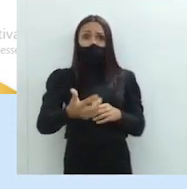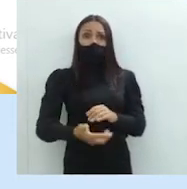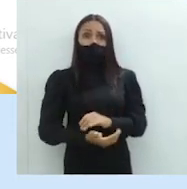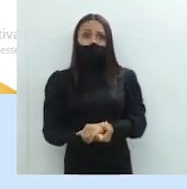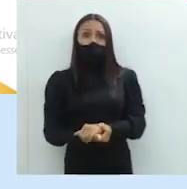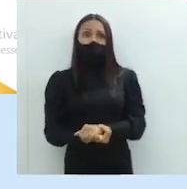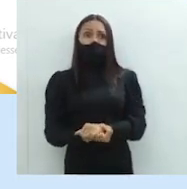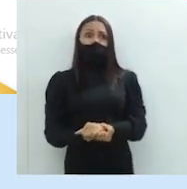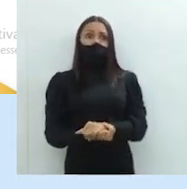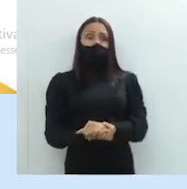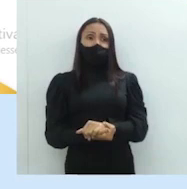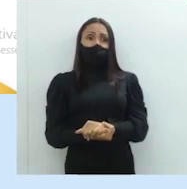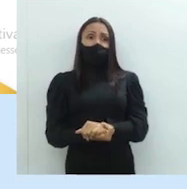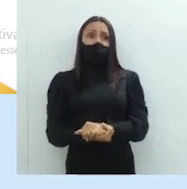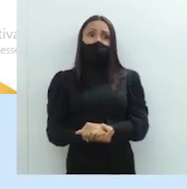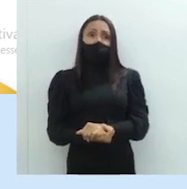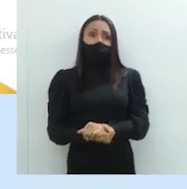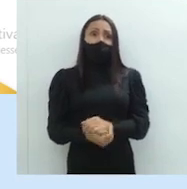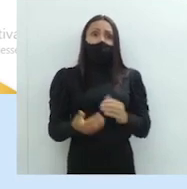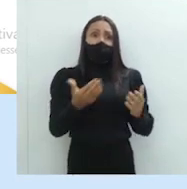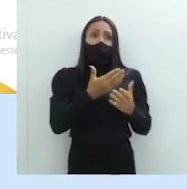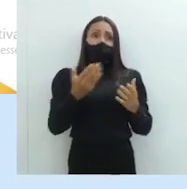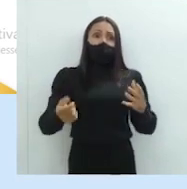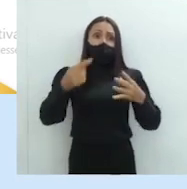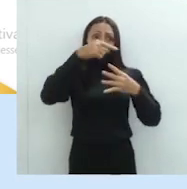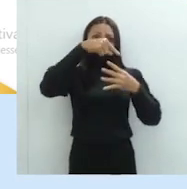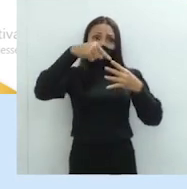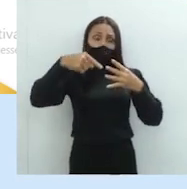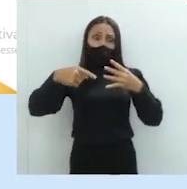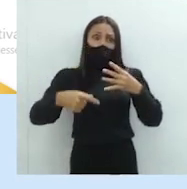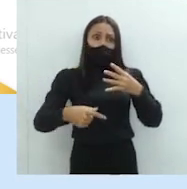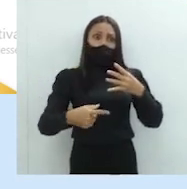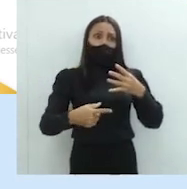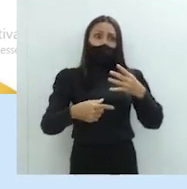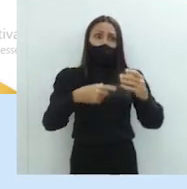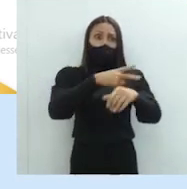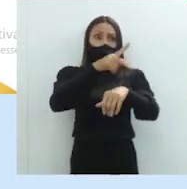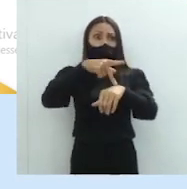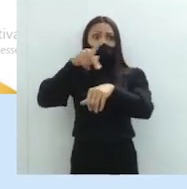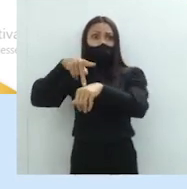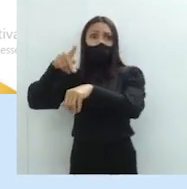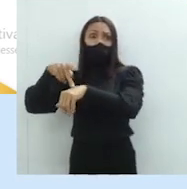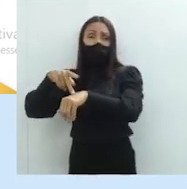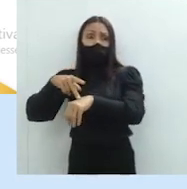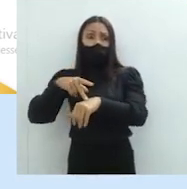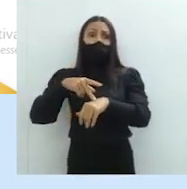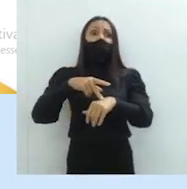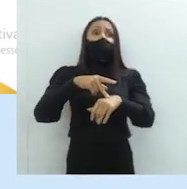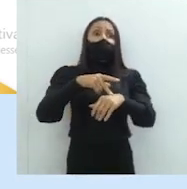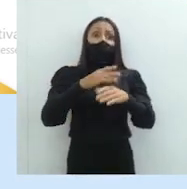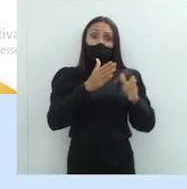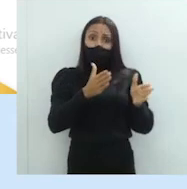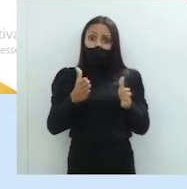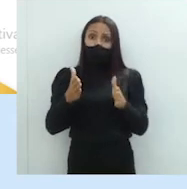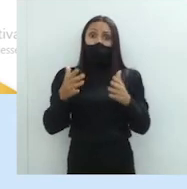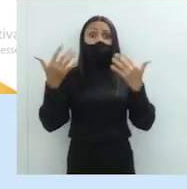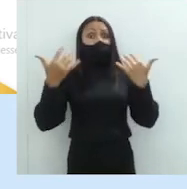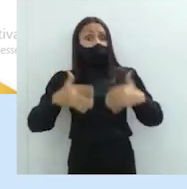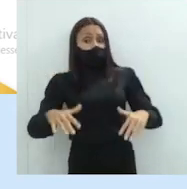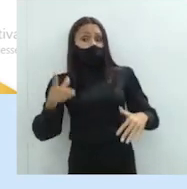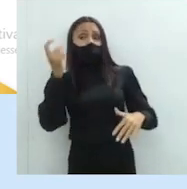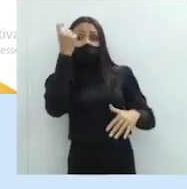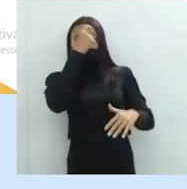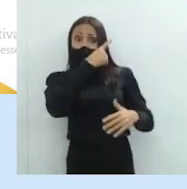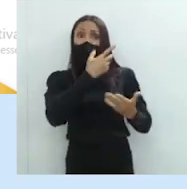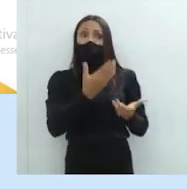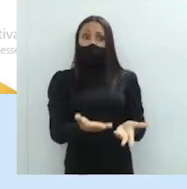1862, a situação dessas 4 nações começou a se complicar ainda mais. E